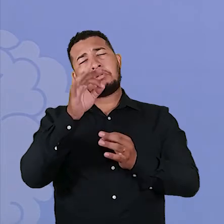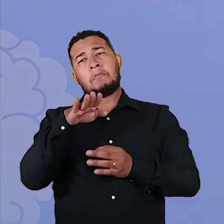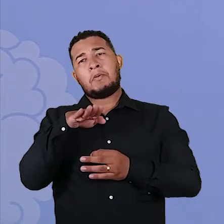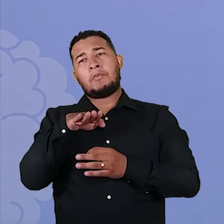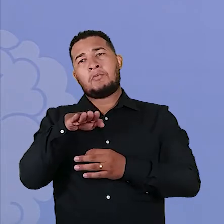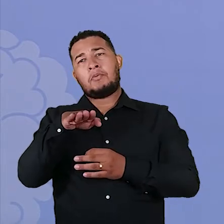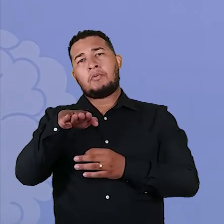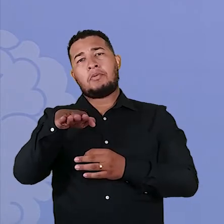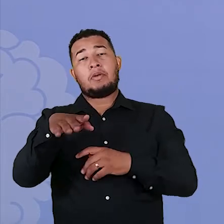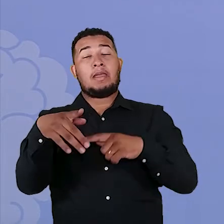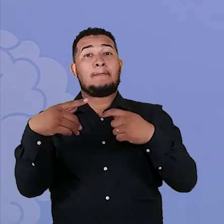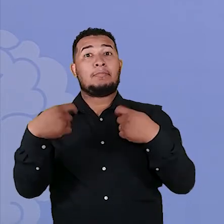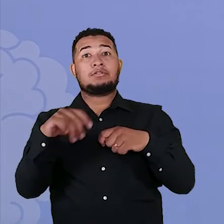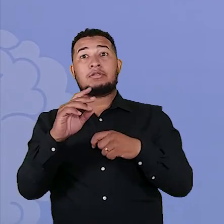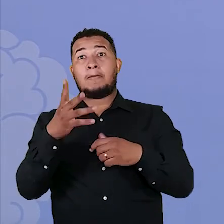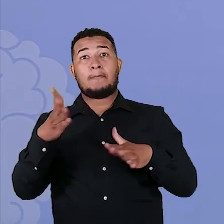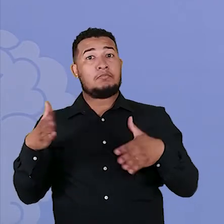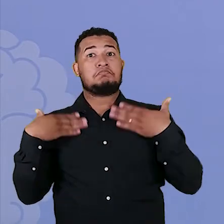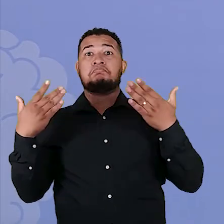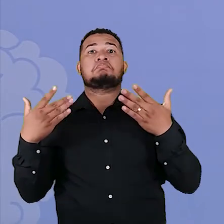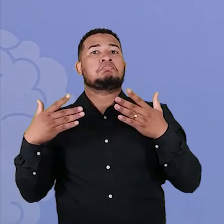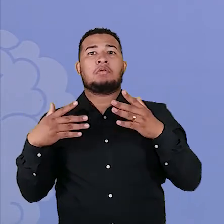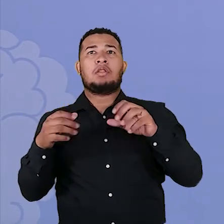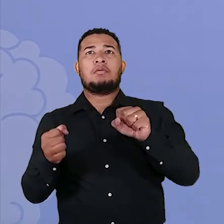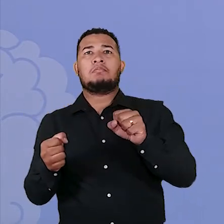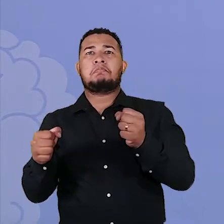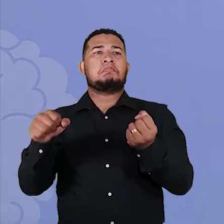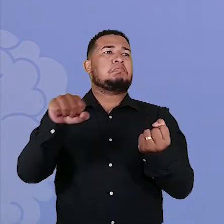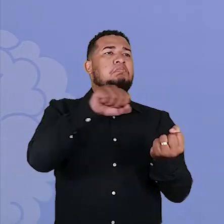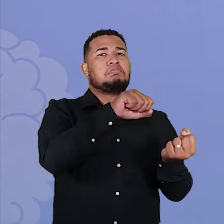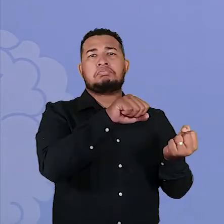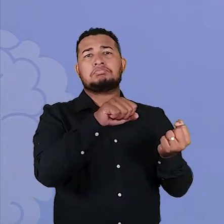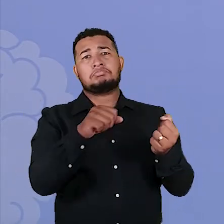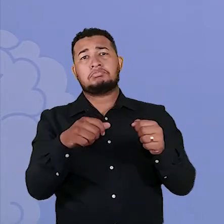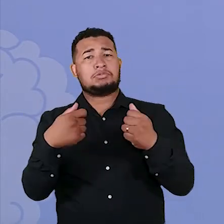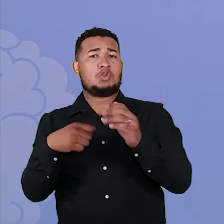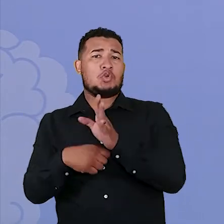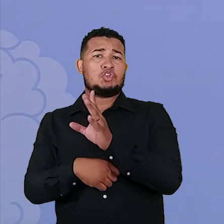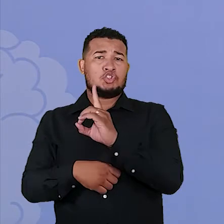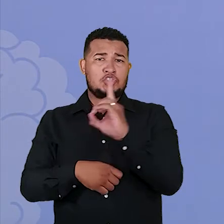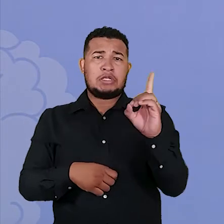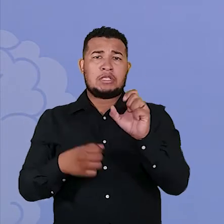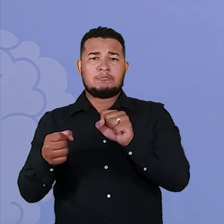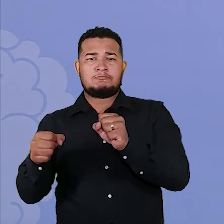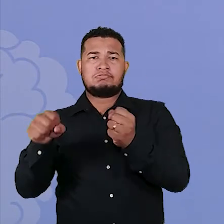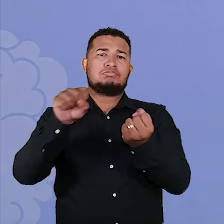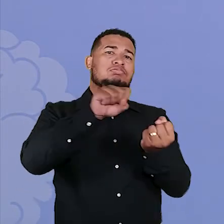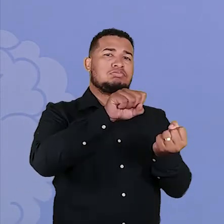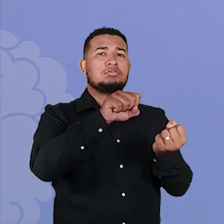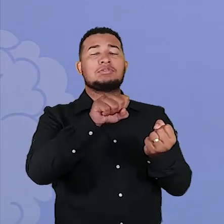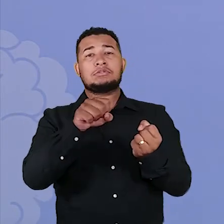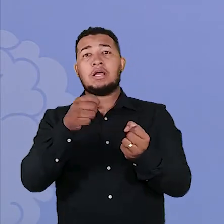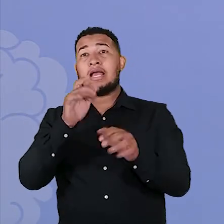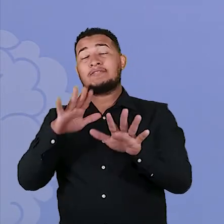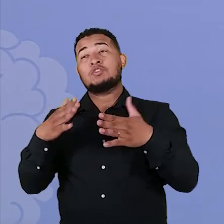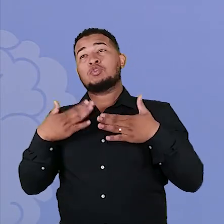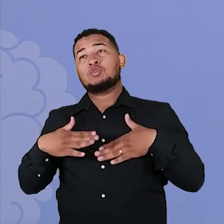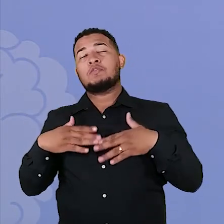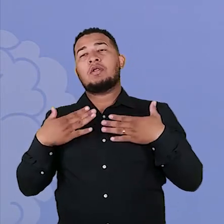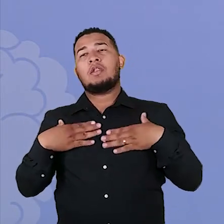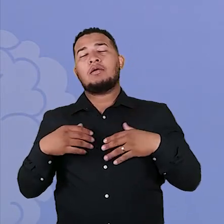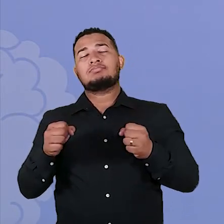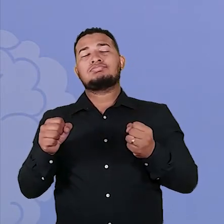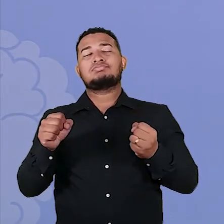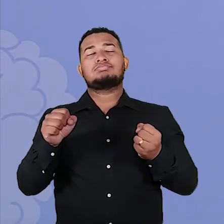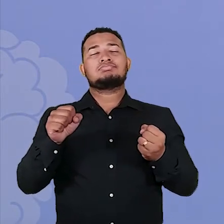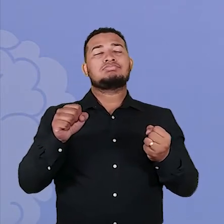movimento retilíneo ali, reto, né? Do nada, tem do lado, chegou uma curva. Mesmo que a